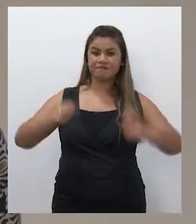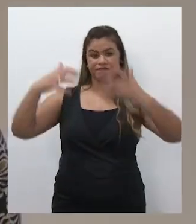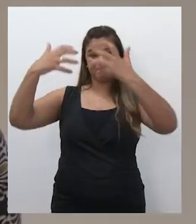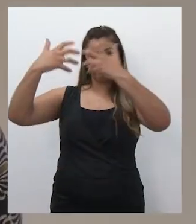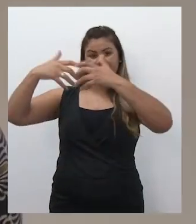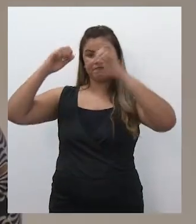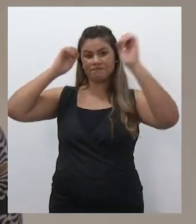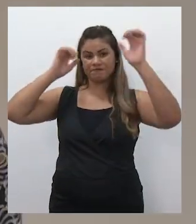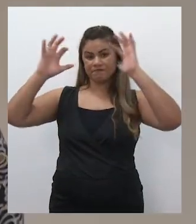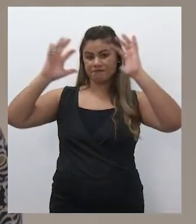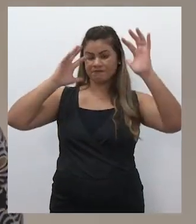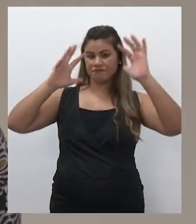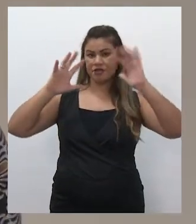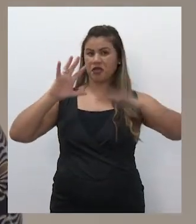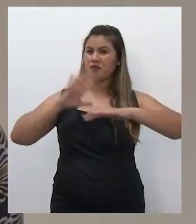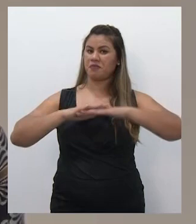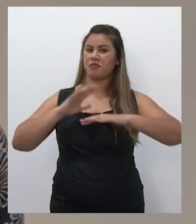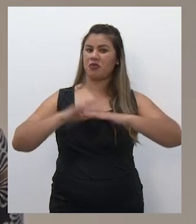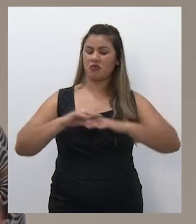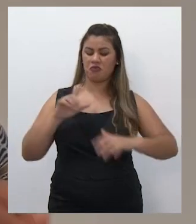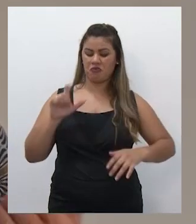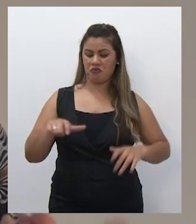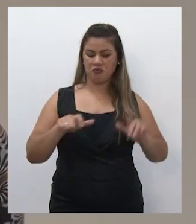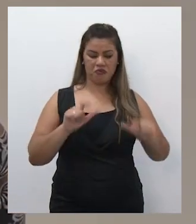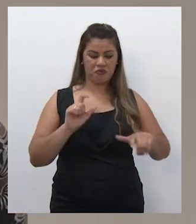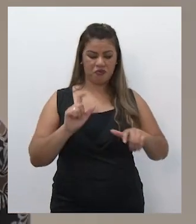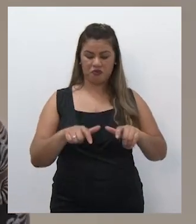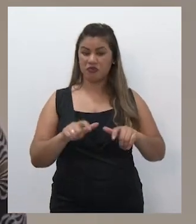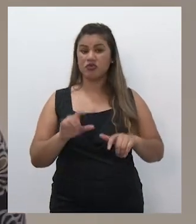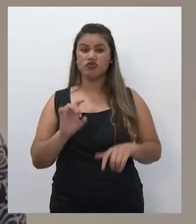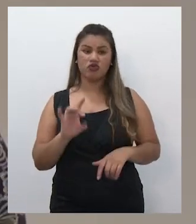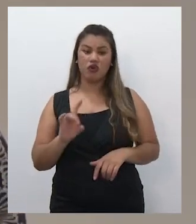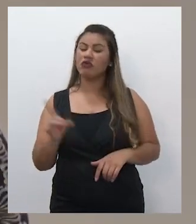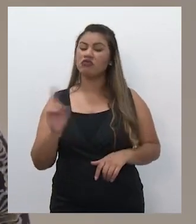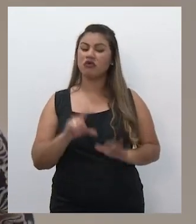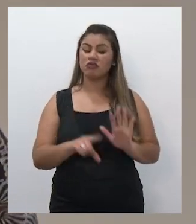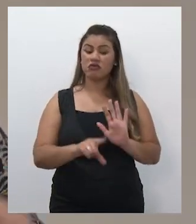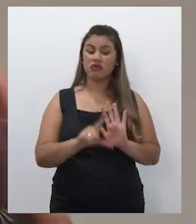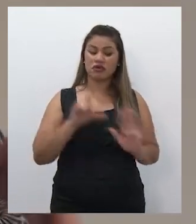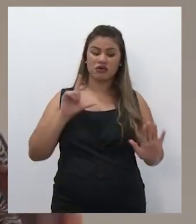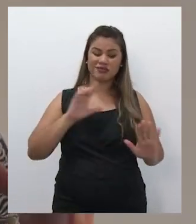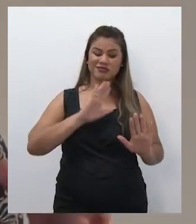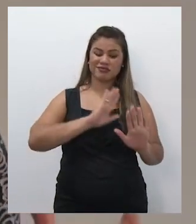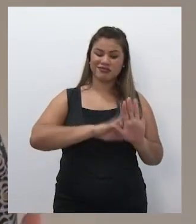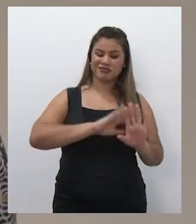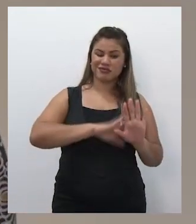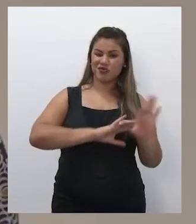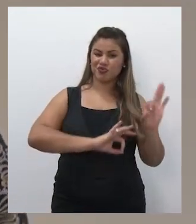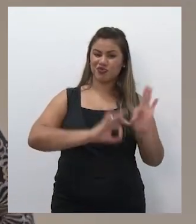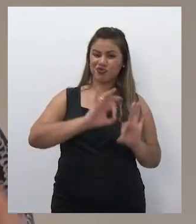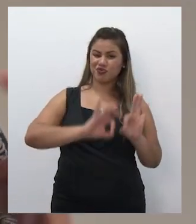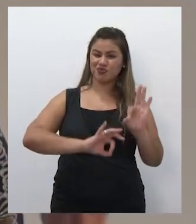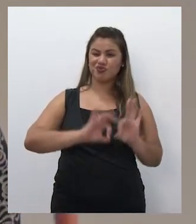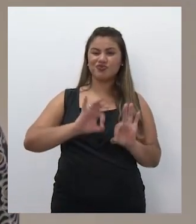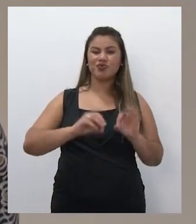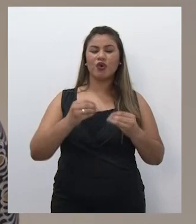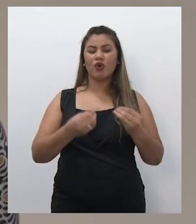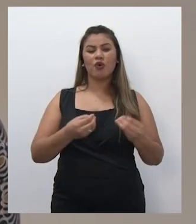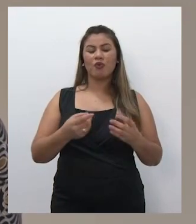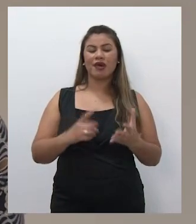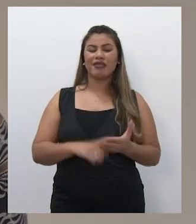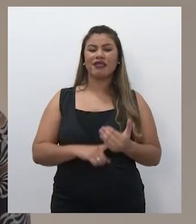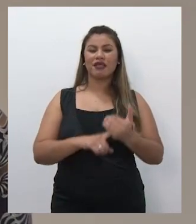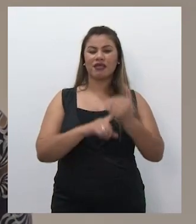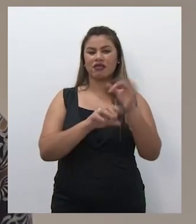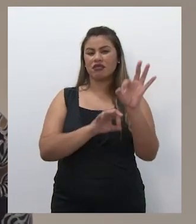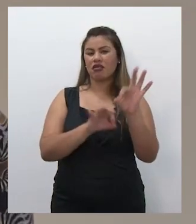apenas reproduzindo ou apertando botões, mas entendendo o que que, né, como é que essas mídias são, essas tecnologias